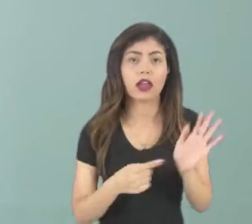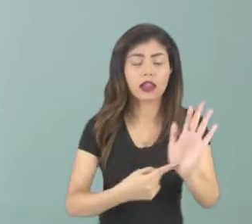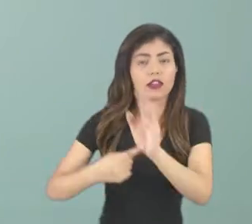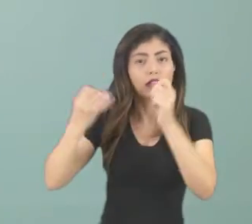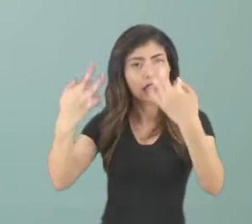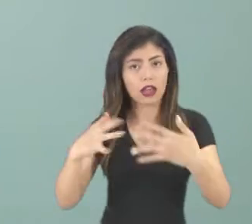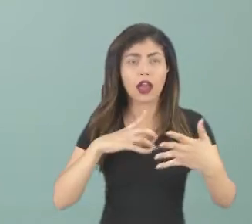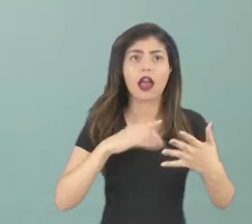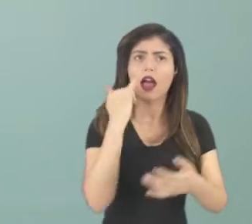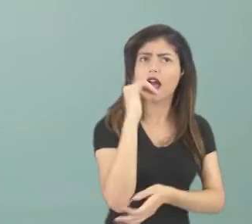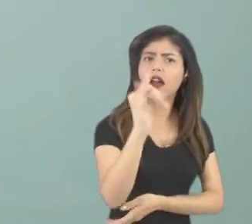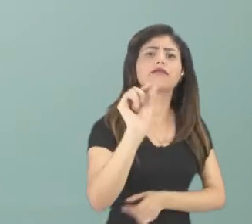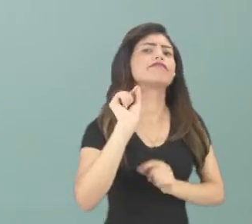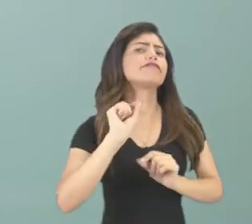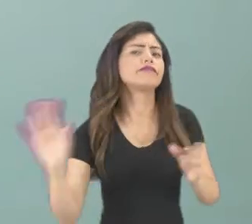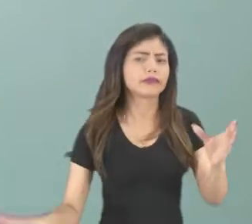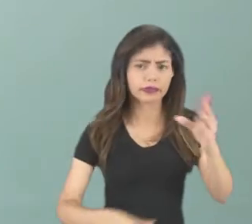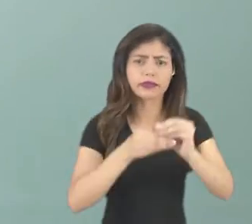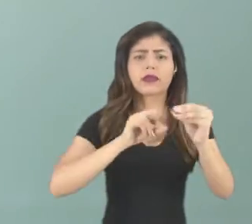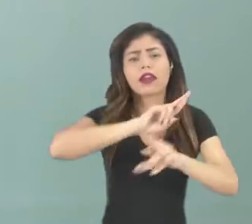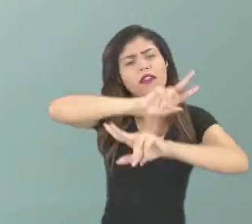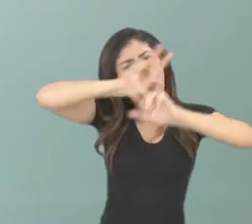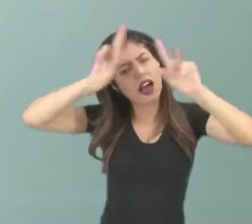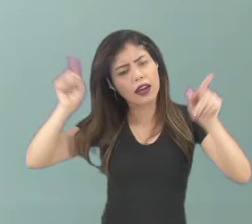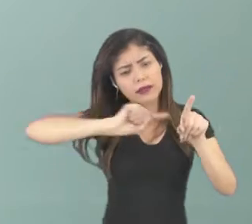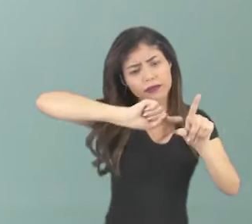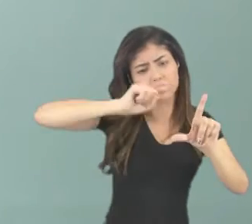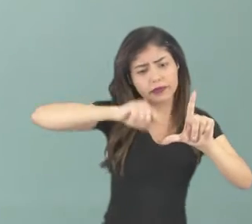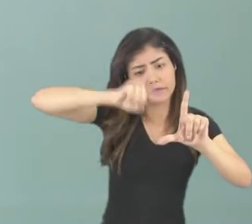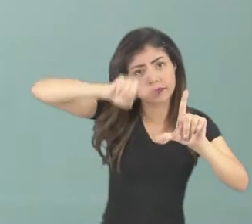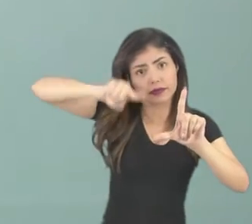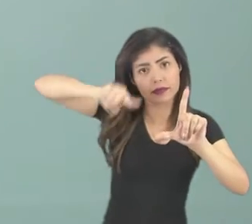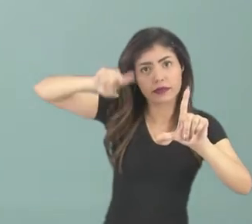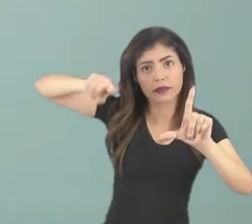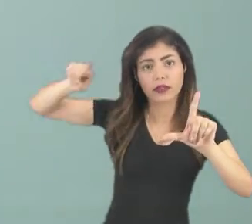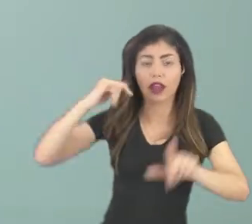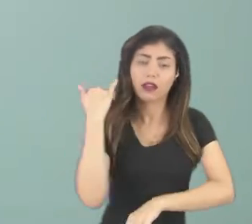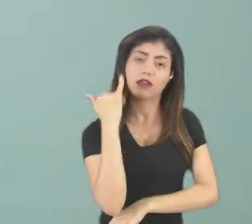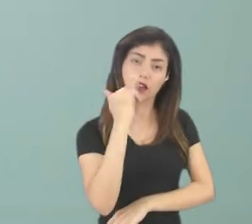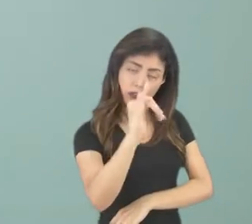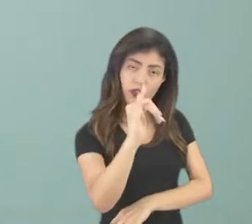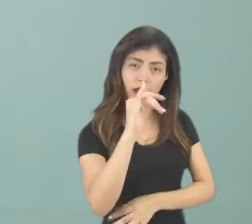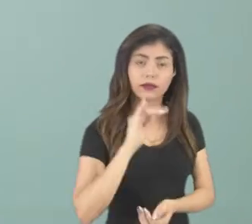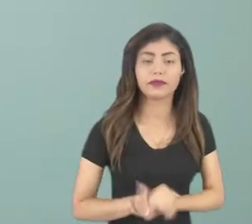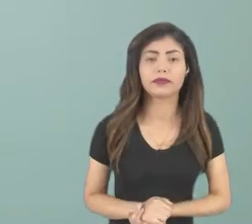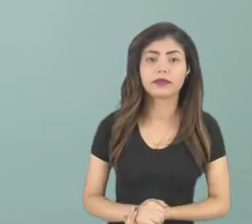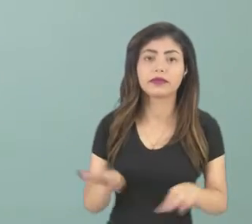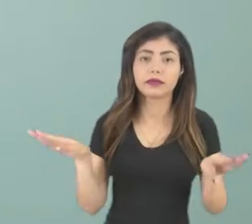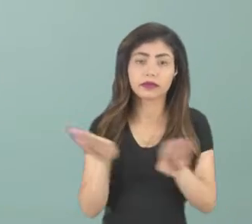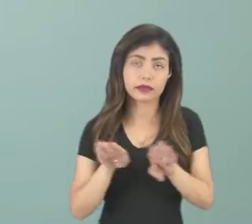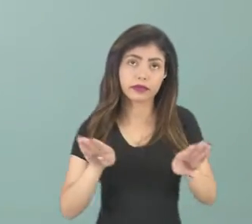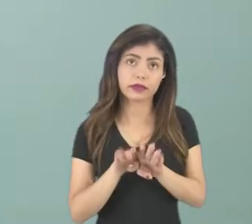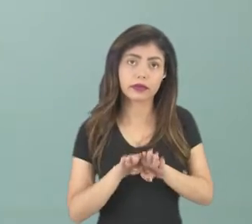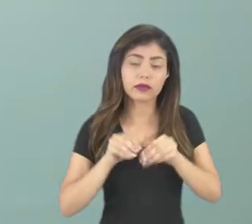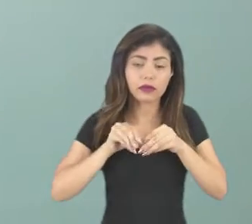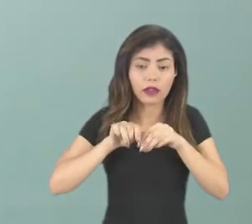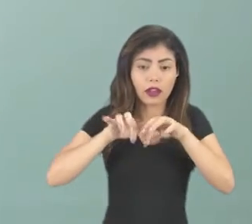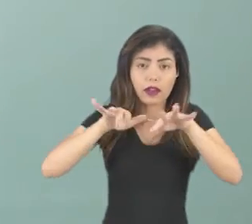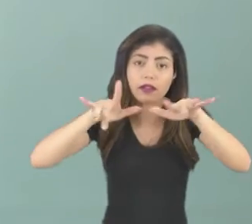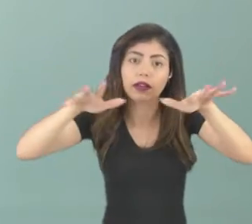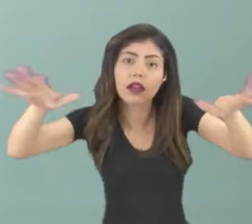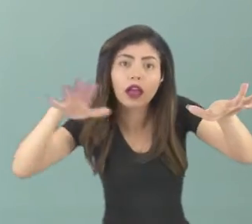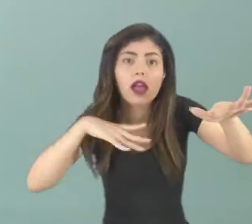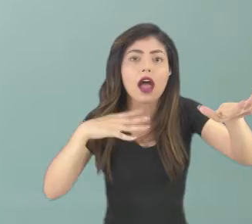o espectro eletromagnético é composto por várias frequências de energia e essas frequências elas são